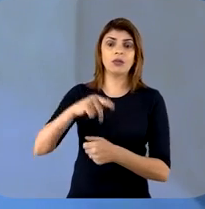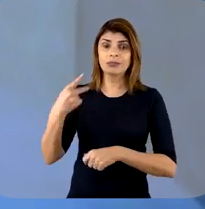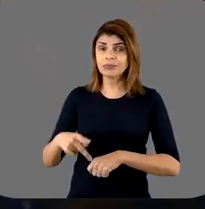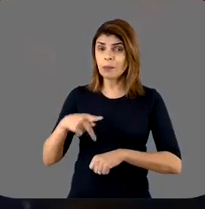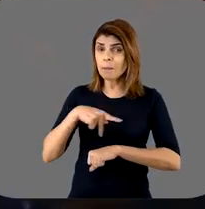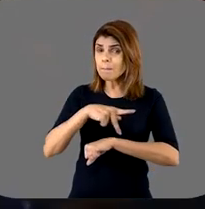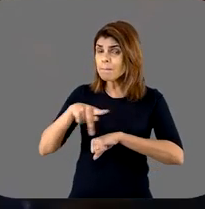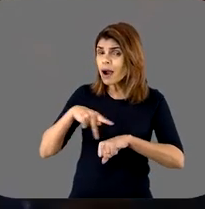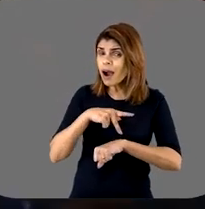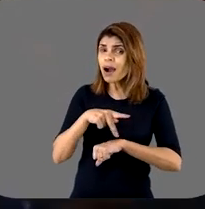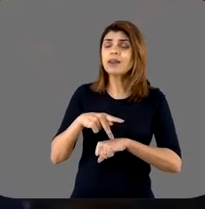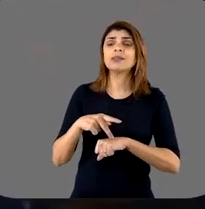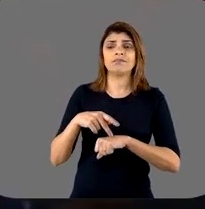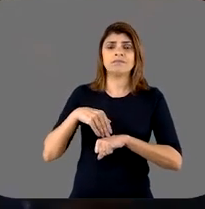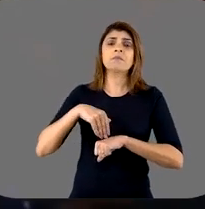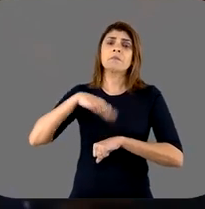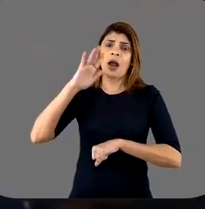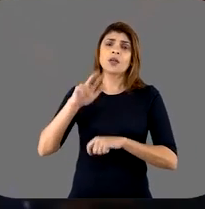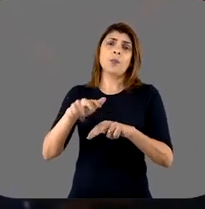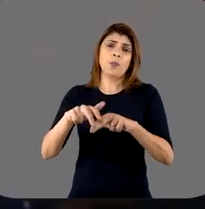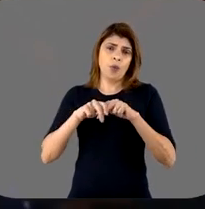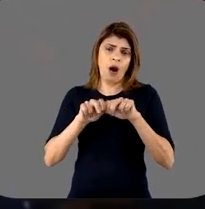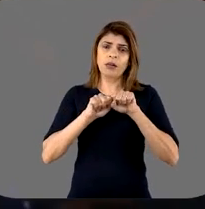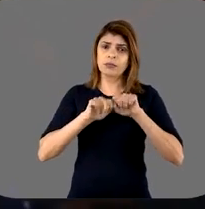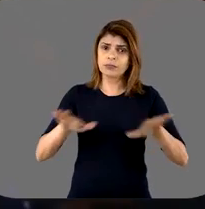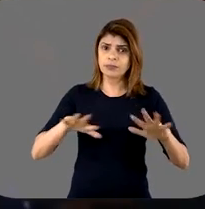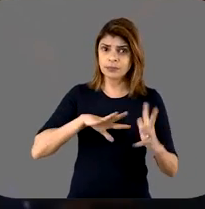mais socialmente afetados pela pandemia?